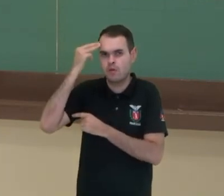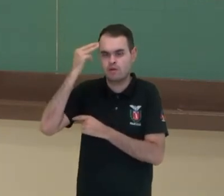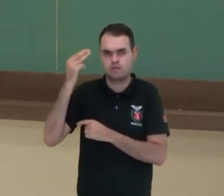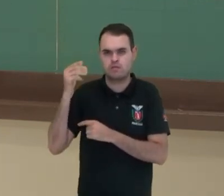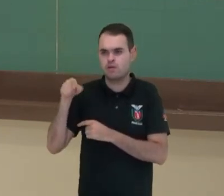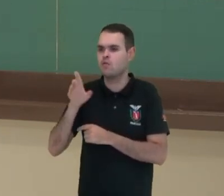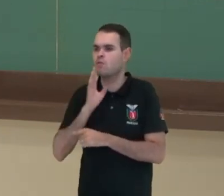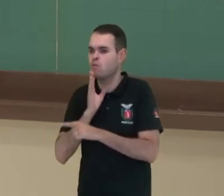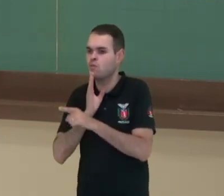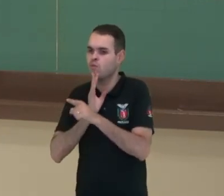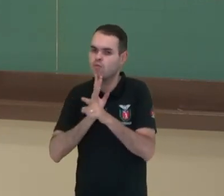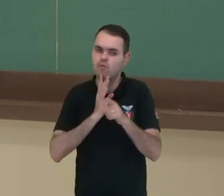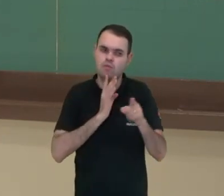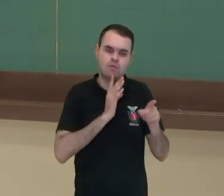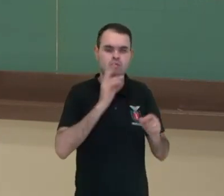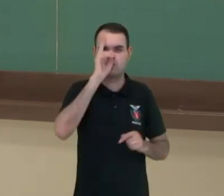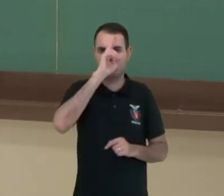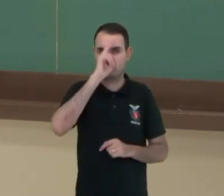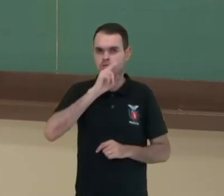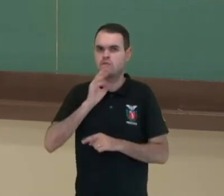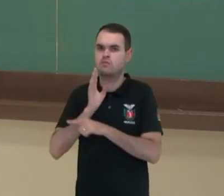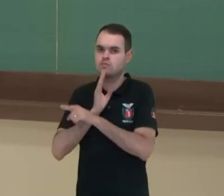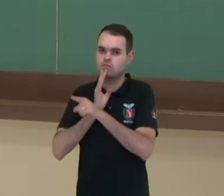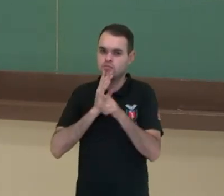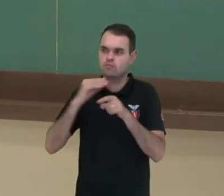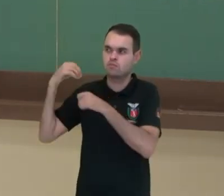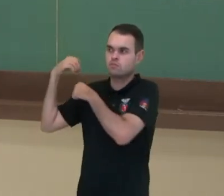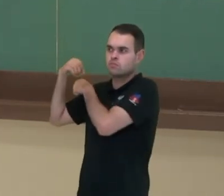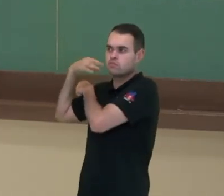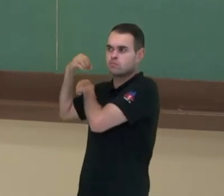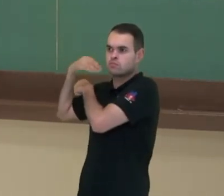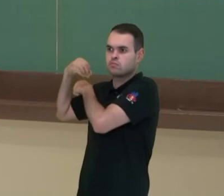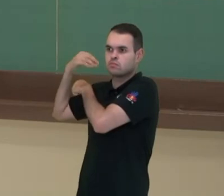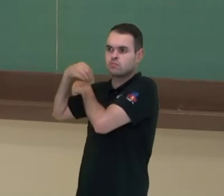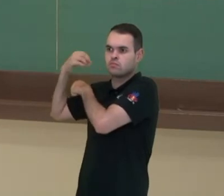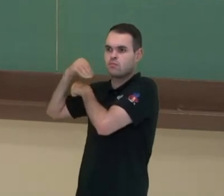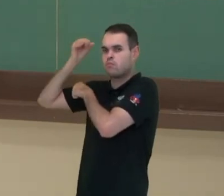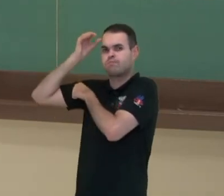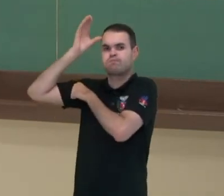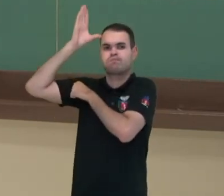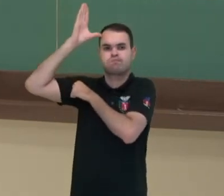Ele conhece as histórias, as memórias, e ele vai sempre